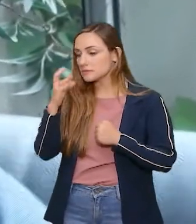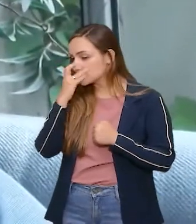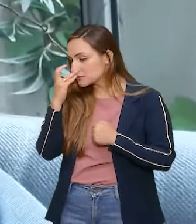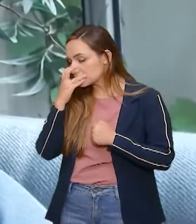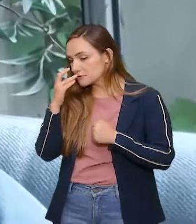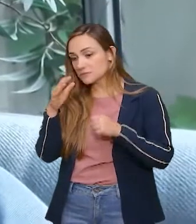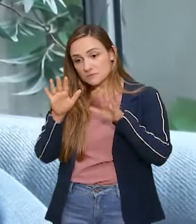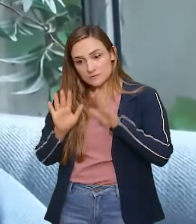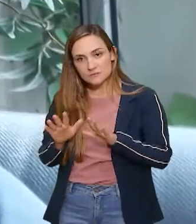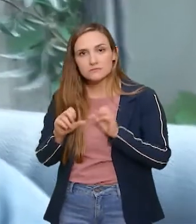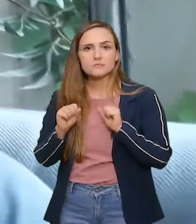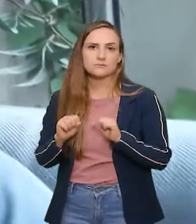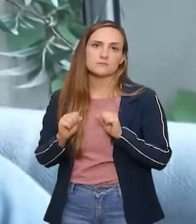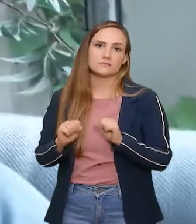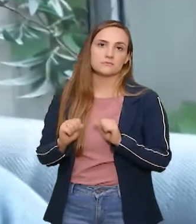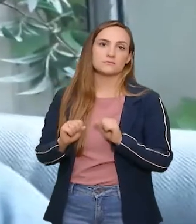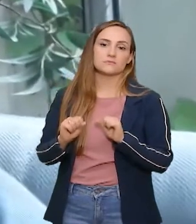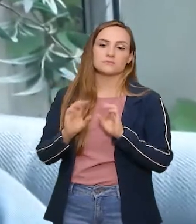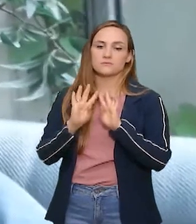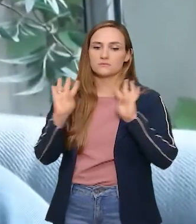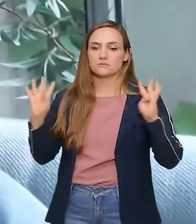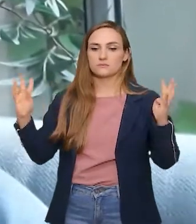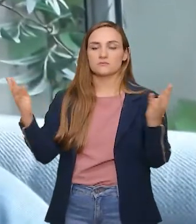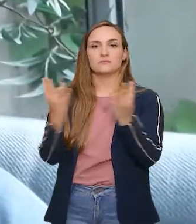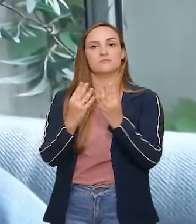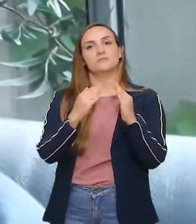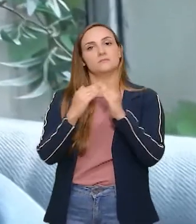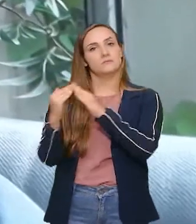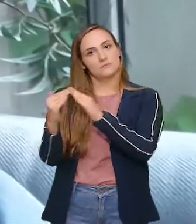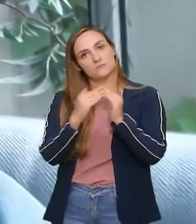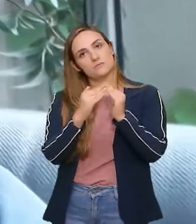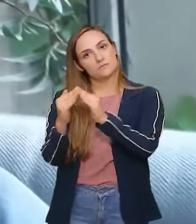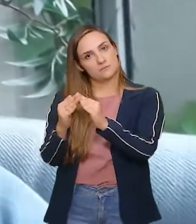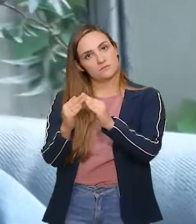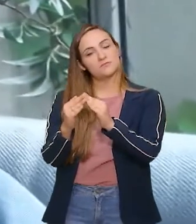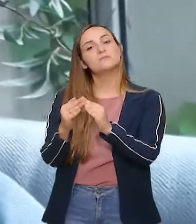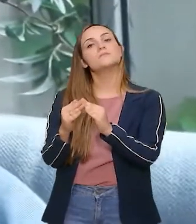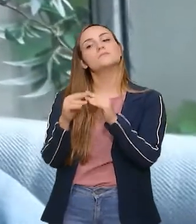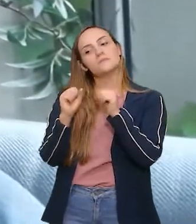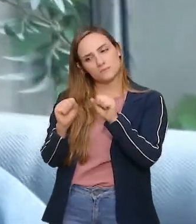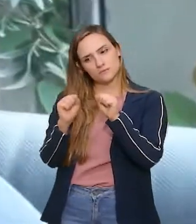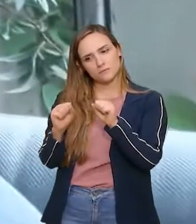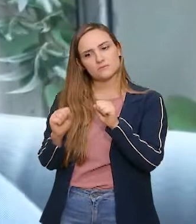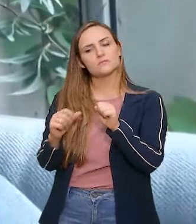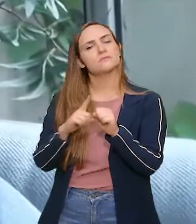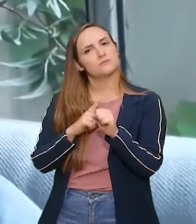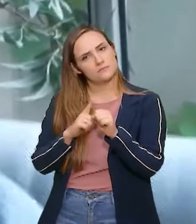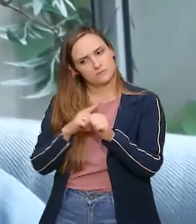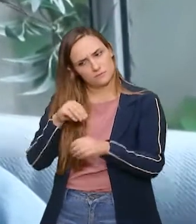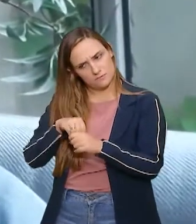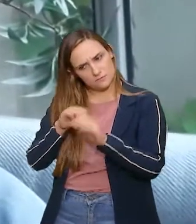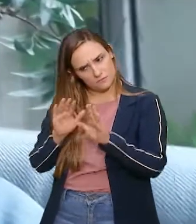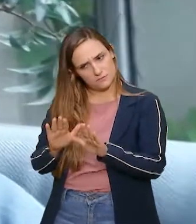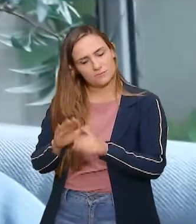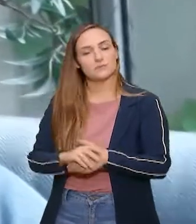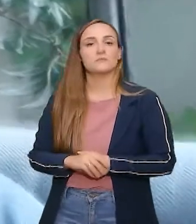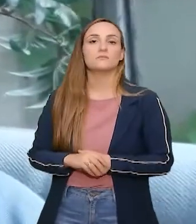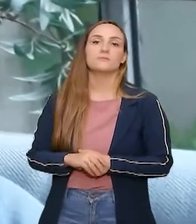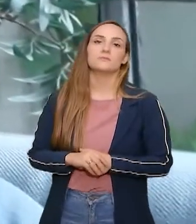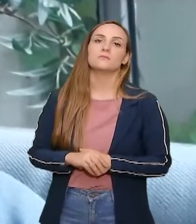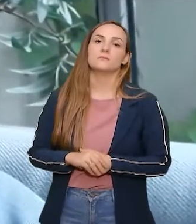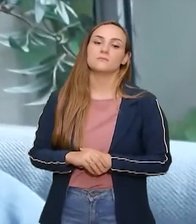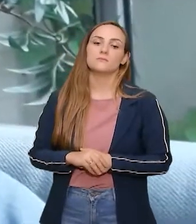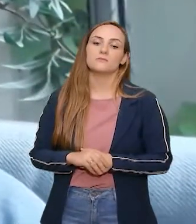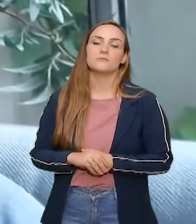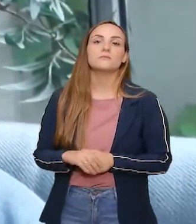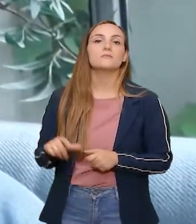permite, na hipótese de concordância da maioria dos condôminos, que essa relação se mantenha.